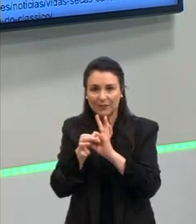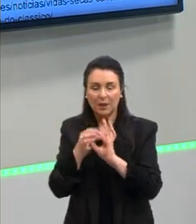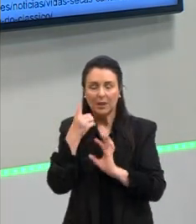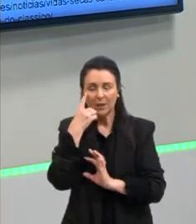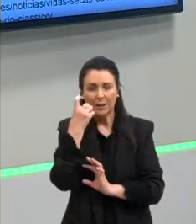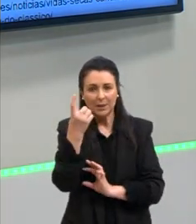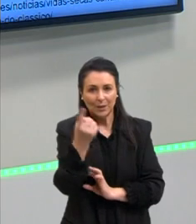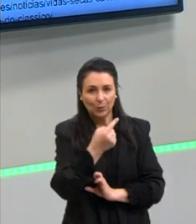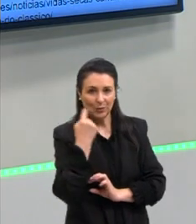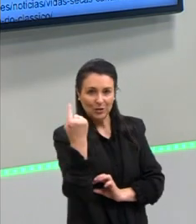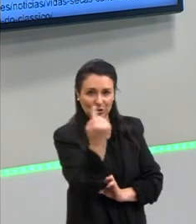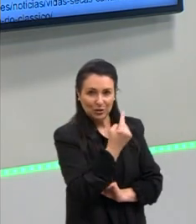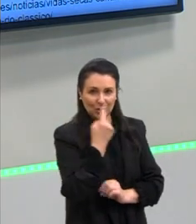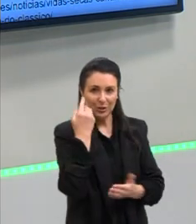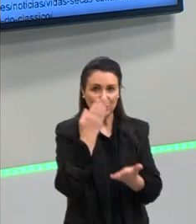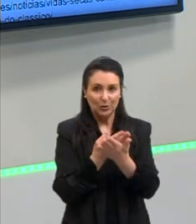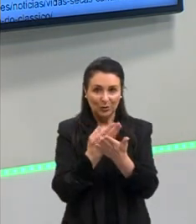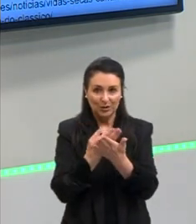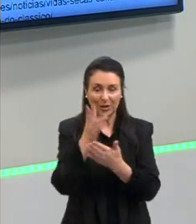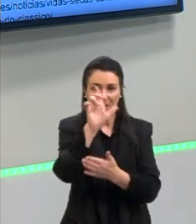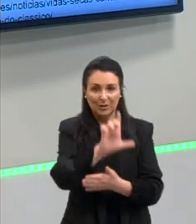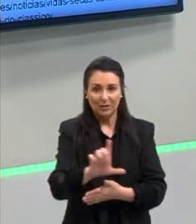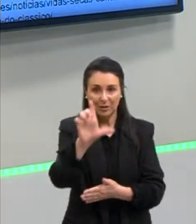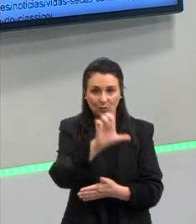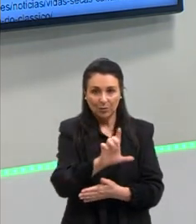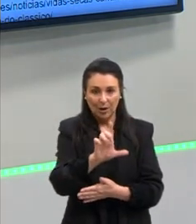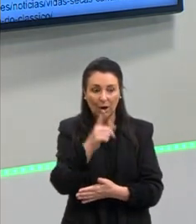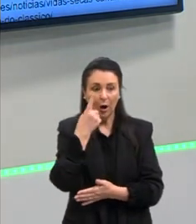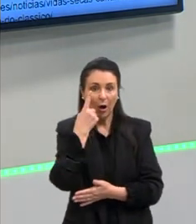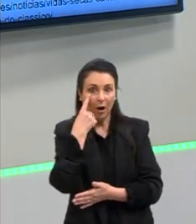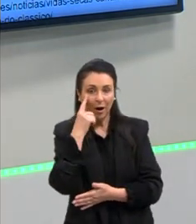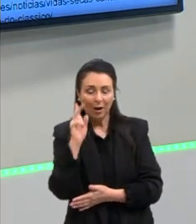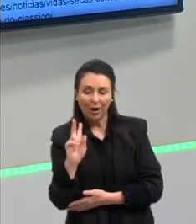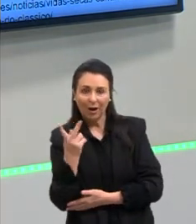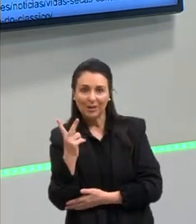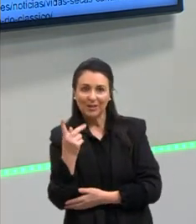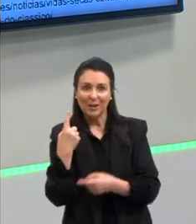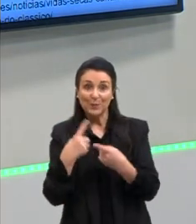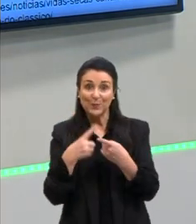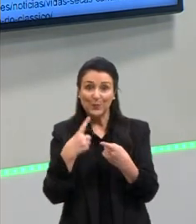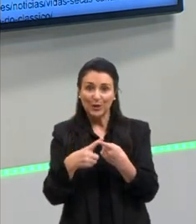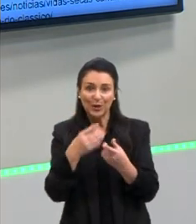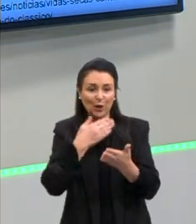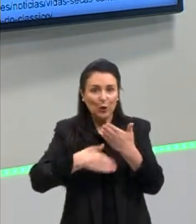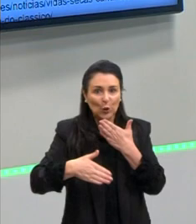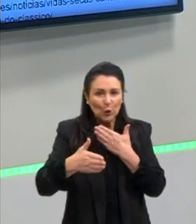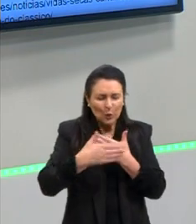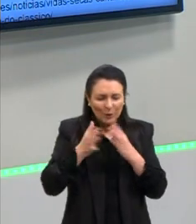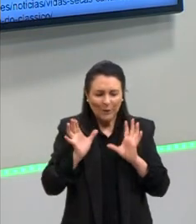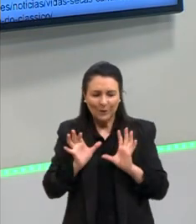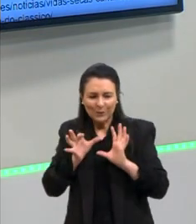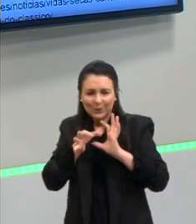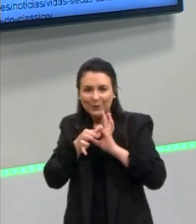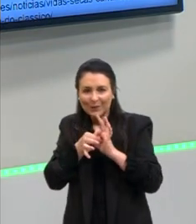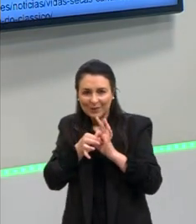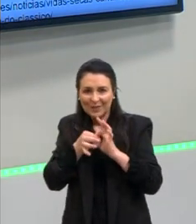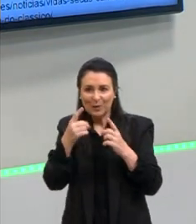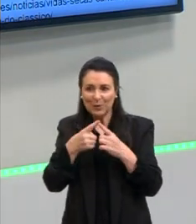que a gente quando estude literatura e também dá uma olhadinha história porque tudo casa né lembra